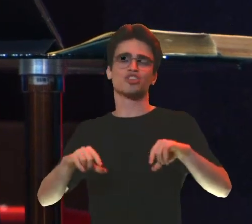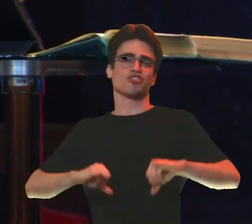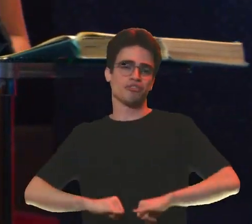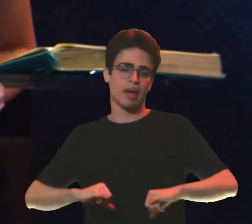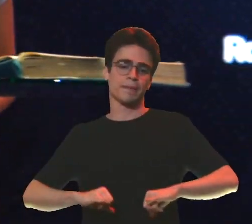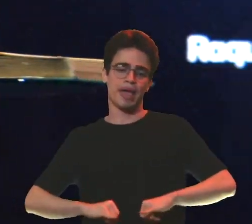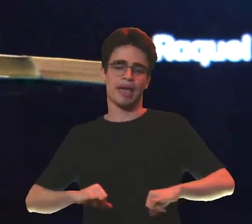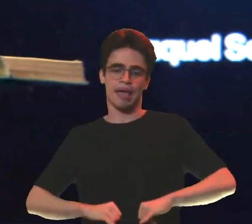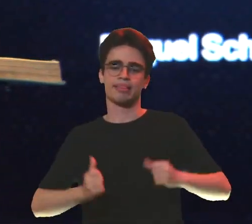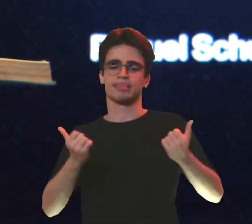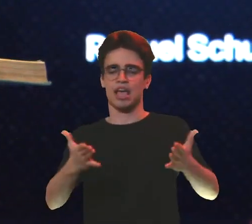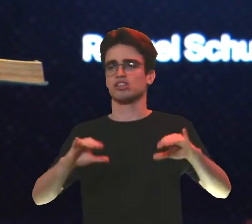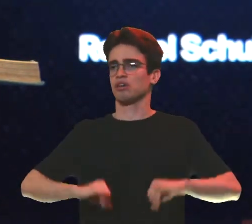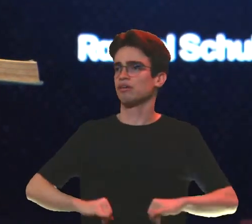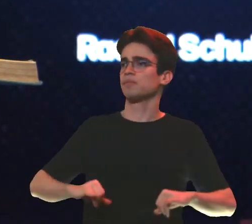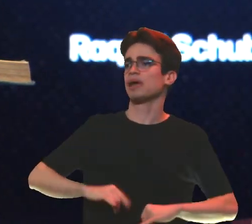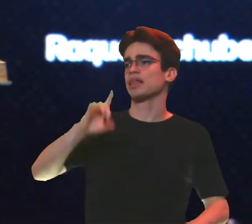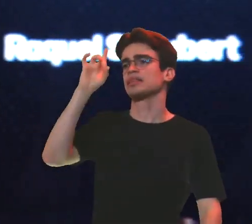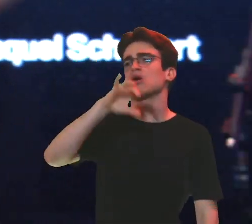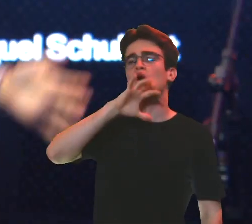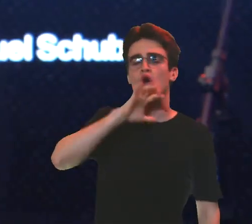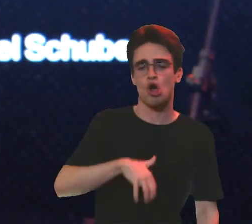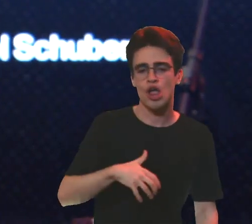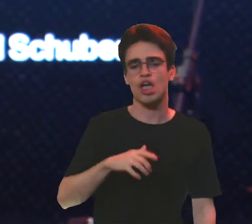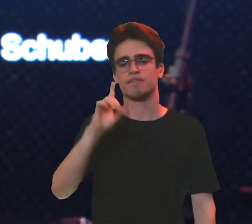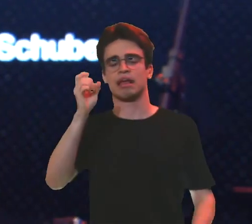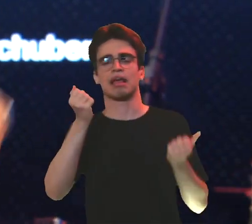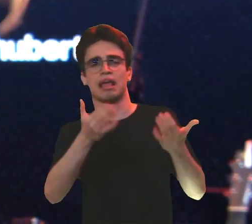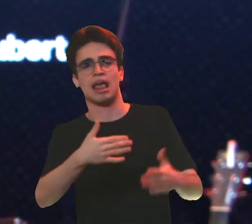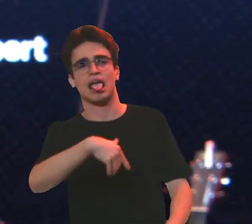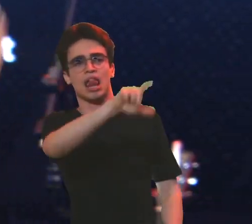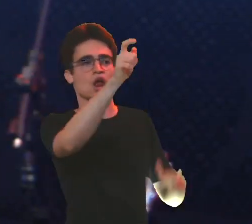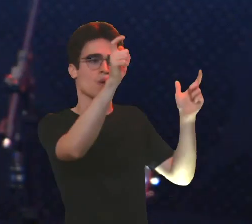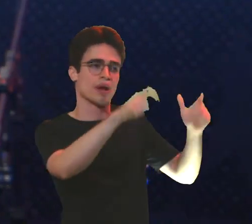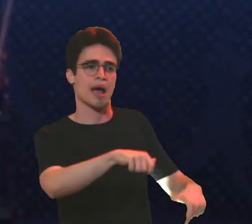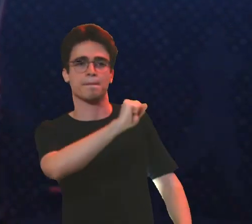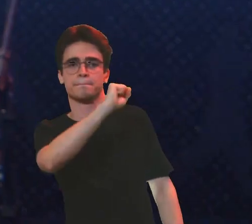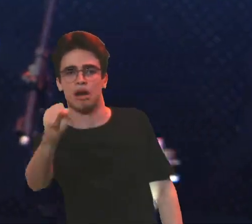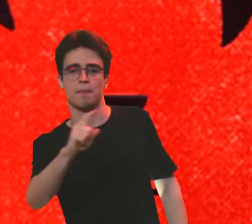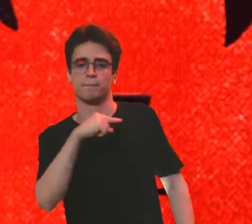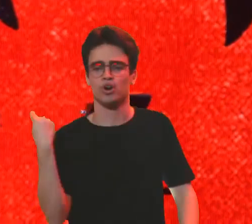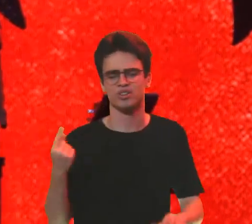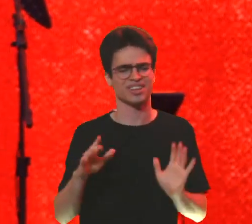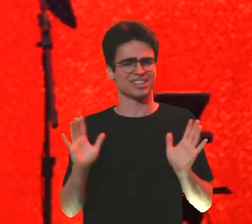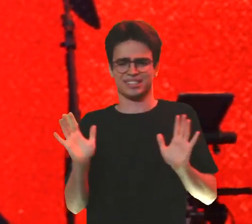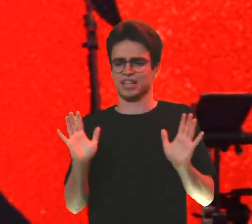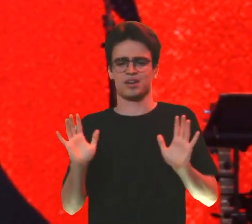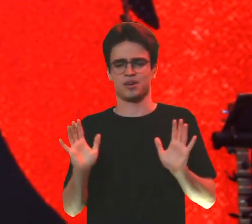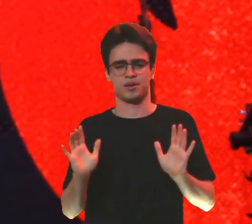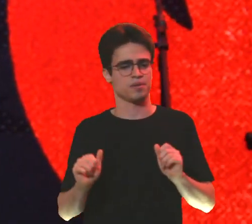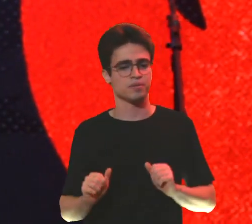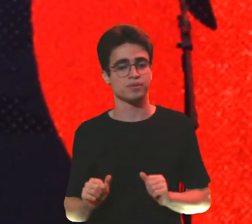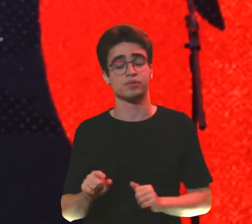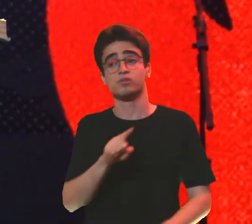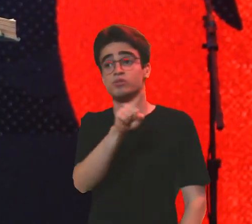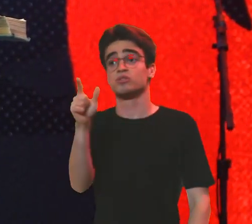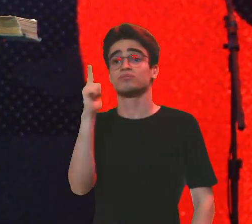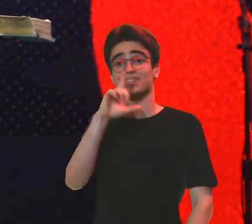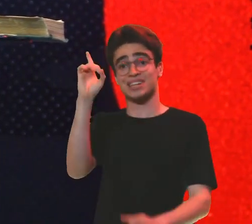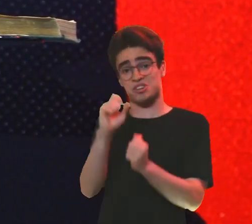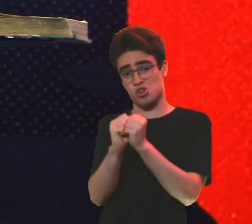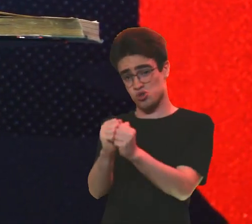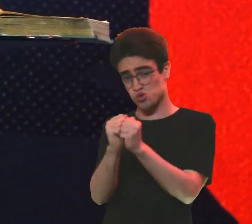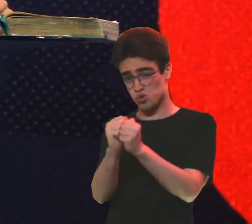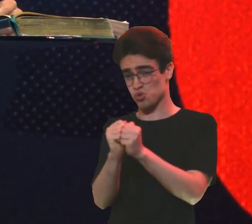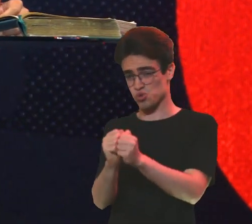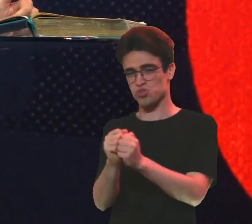quer te fazer sofrer, que Ele é um Deus ruim e que Ele quer que você vá para uma tribo e seja morto lá. Não é isso. Viver com Deus e ser